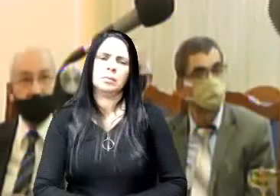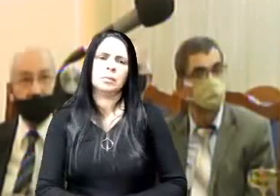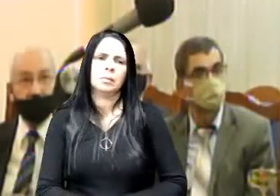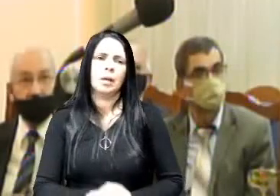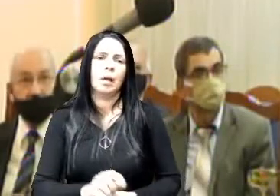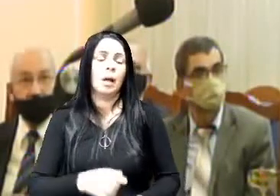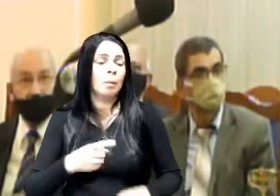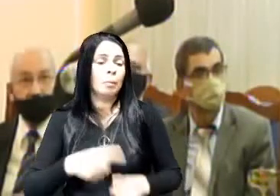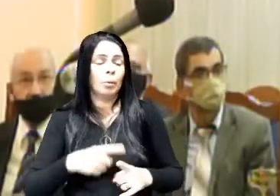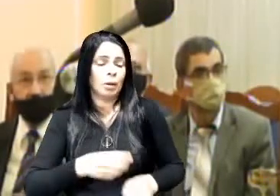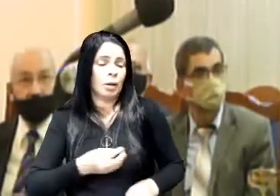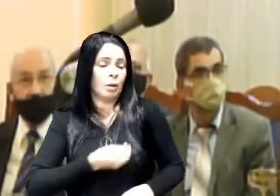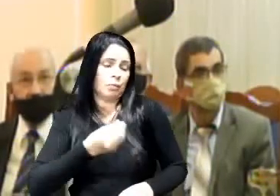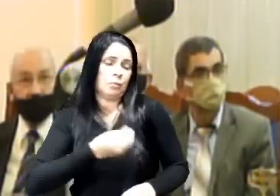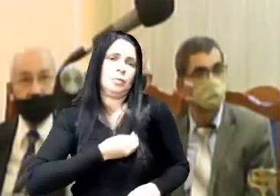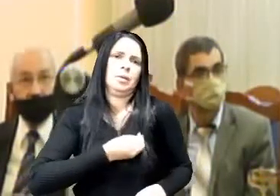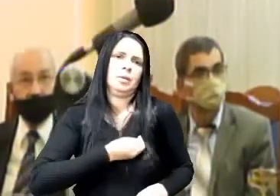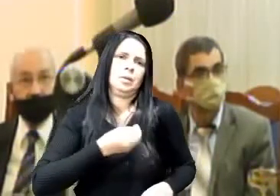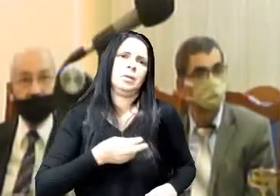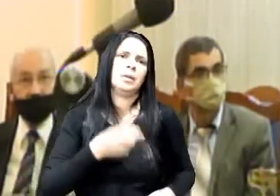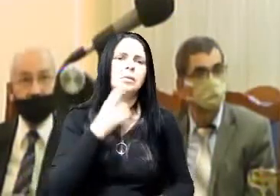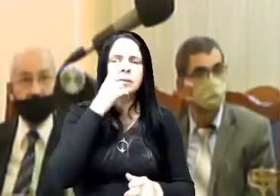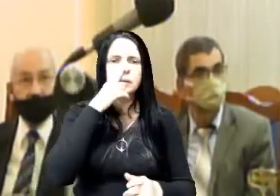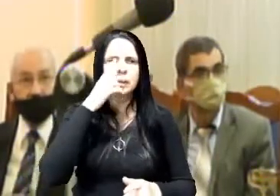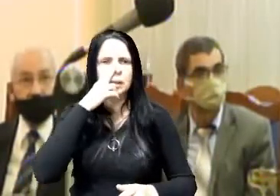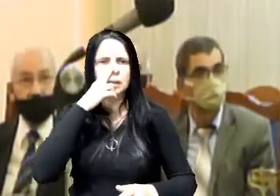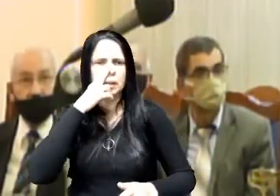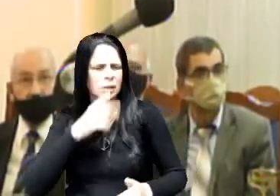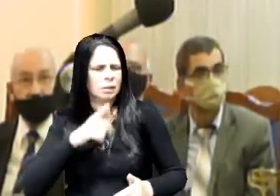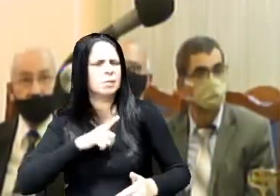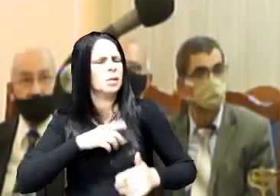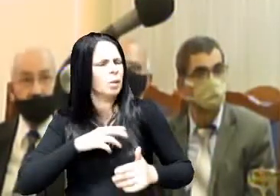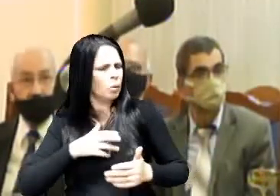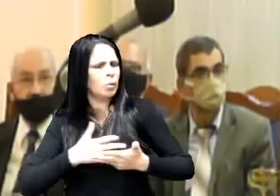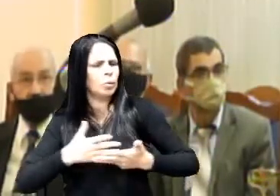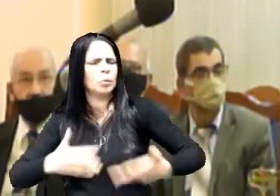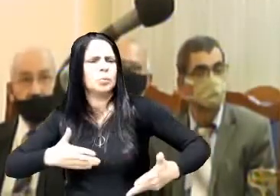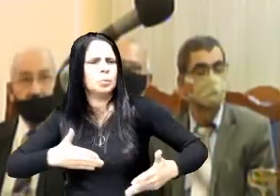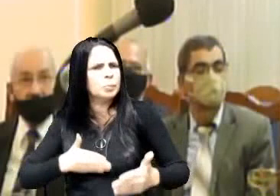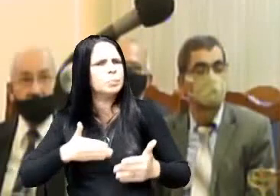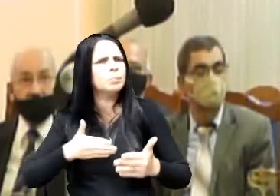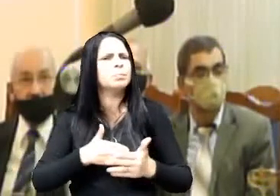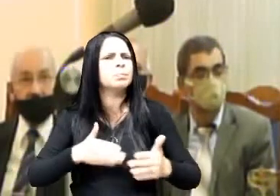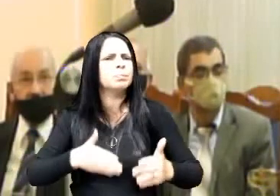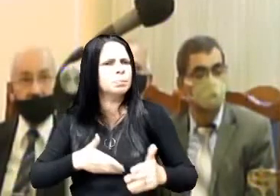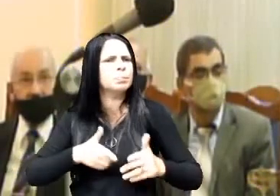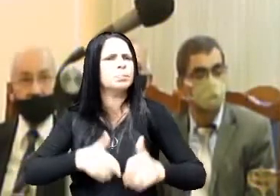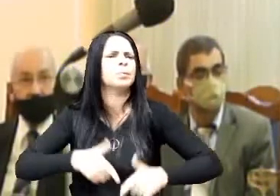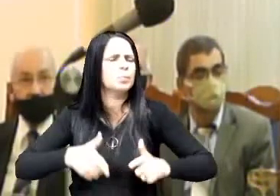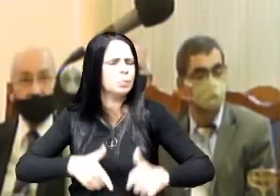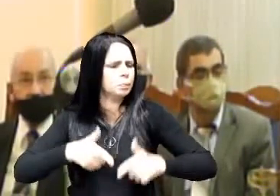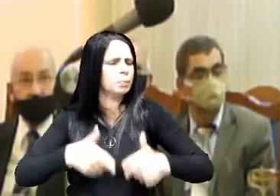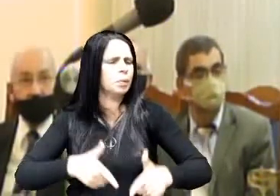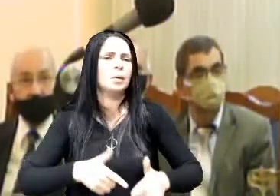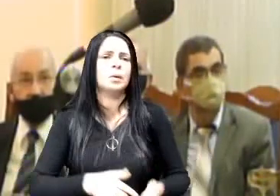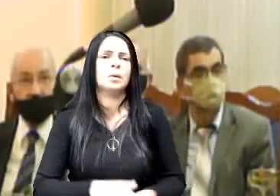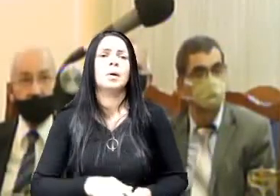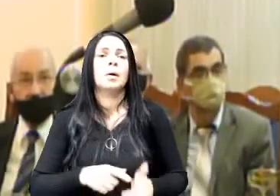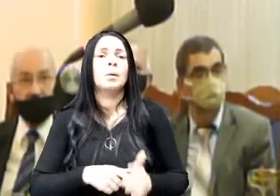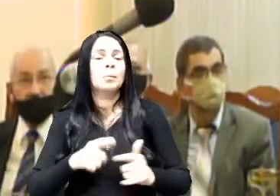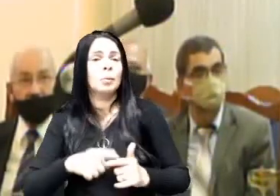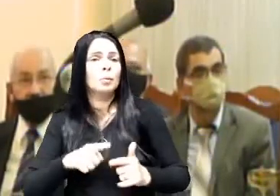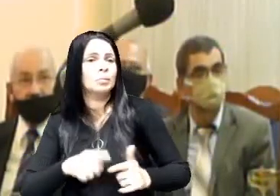de lutas, de problemas, de dificuldade. Jesus disse, neste mundo tereis, fale forte, neste